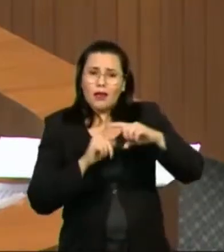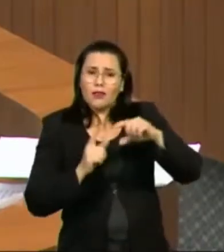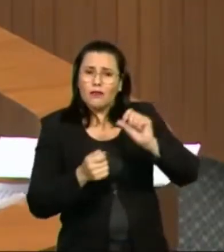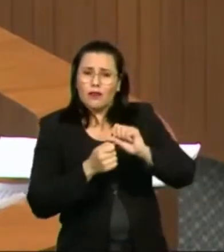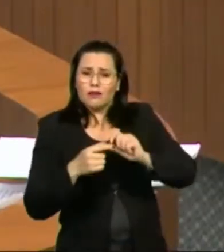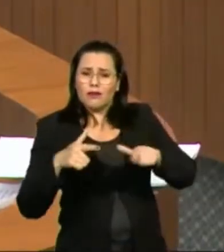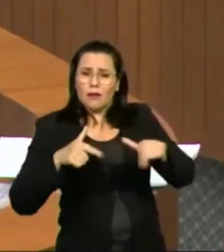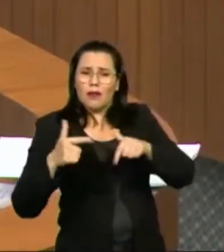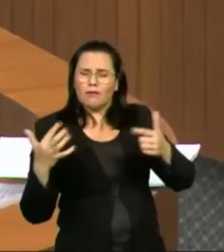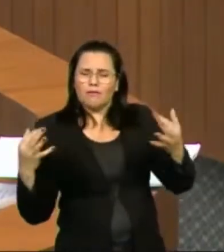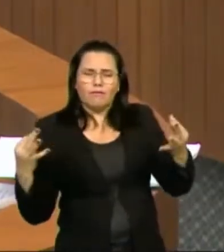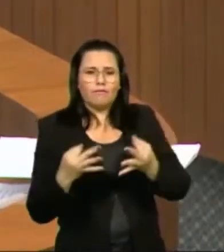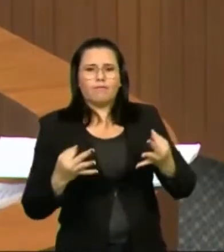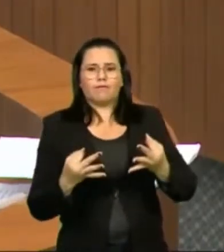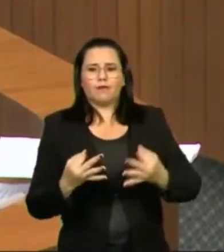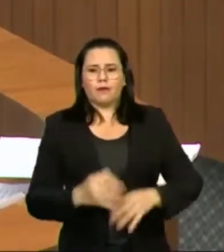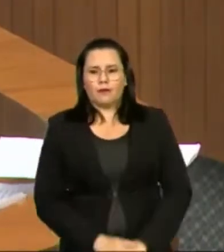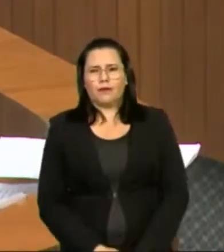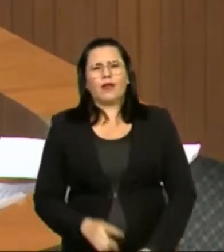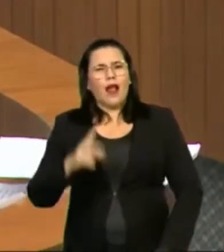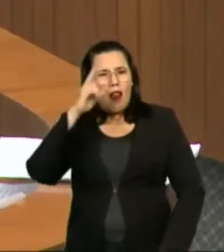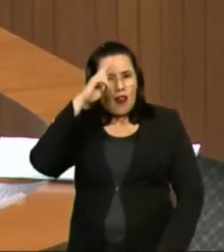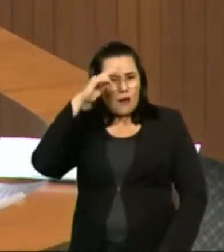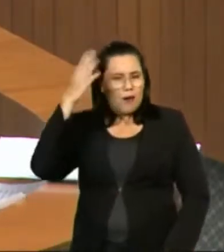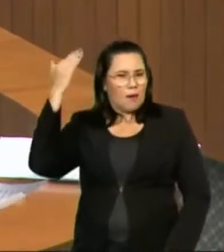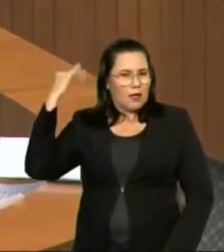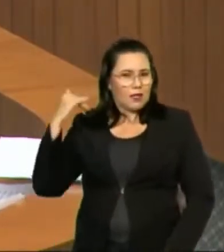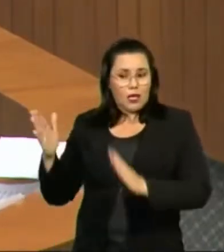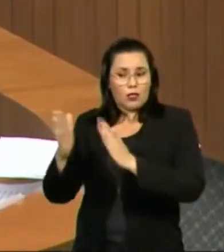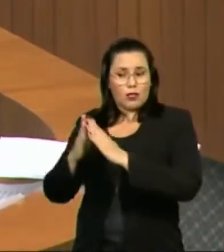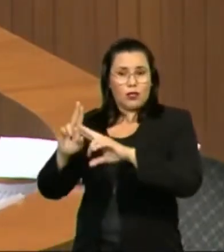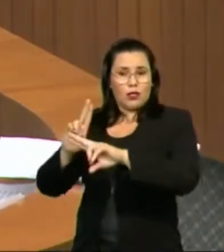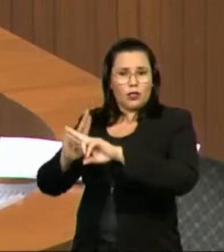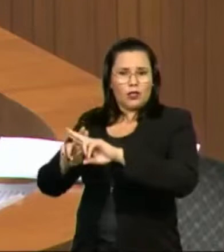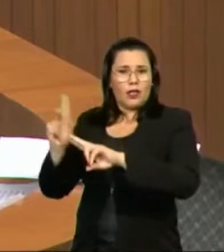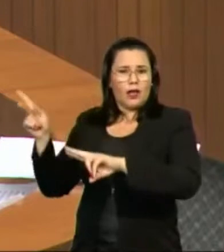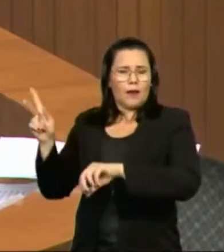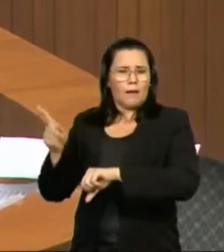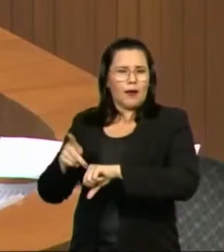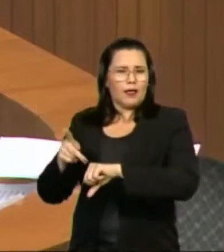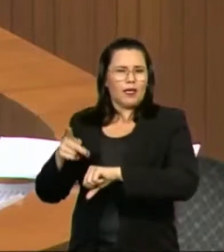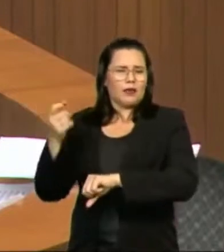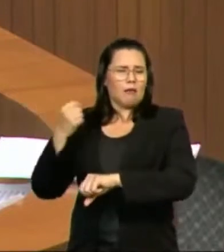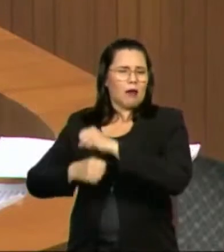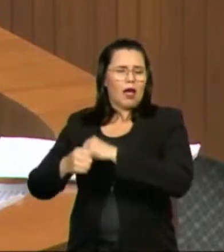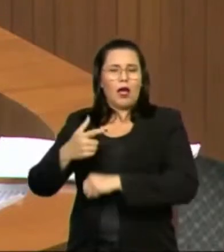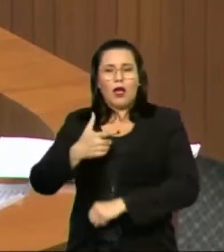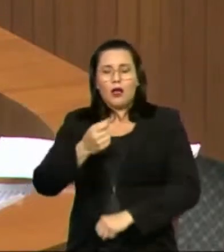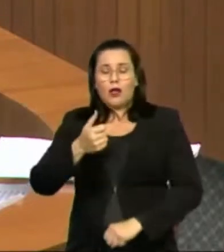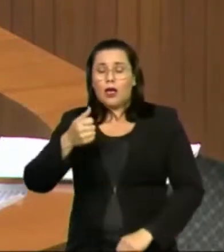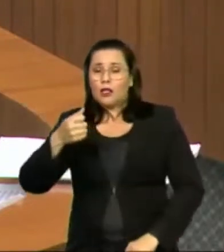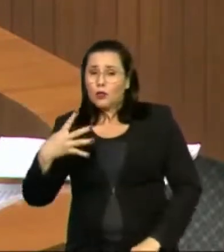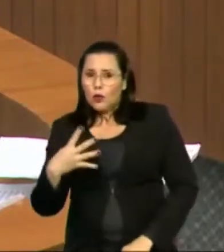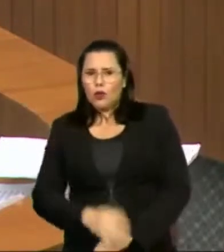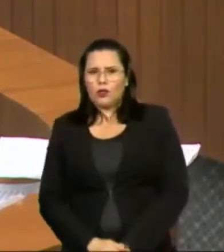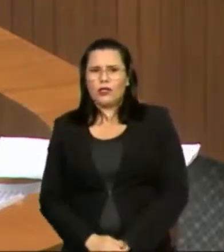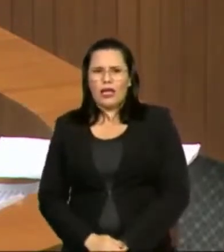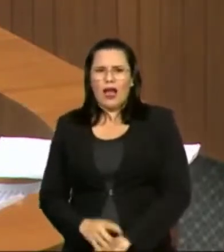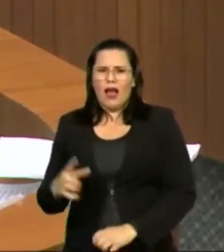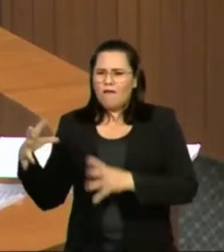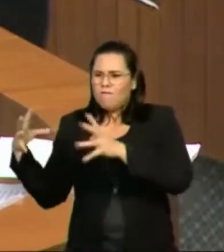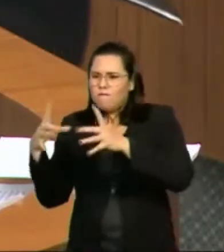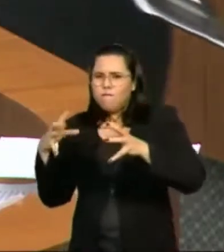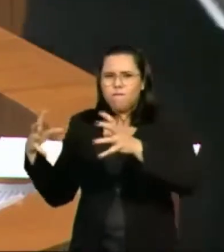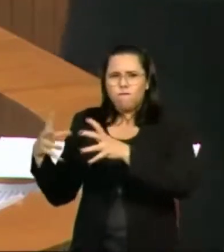recorda da rebelião no presídio de Pedrinhas em 2014, uma das